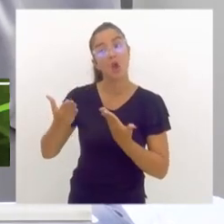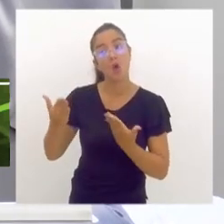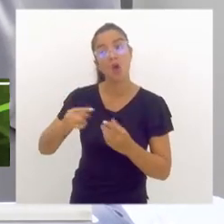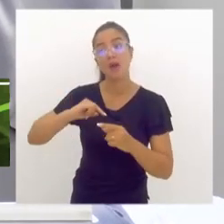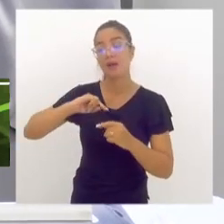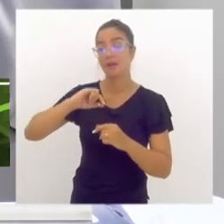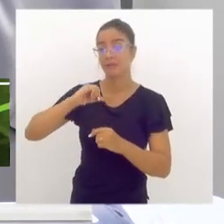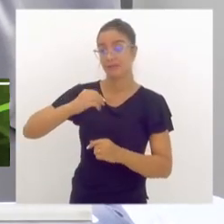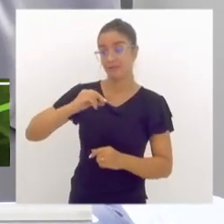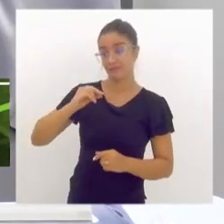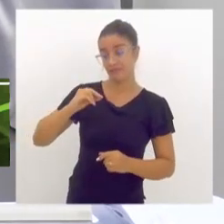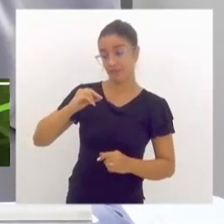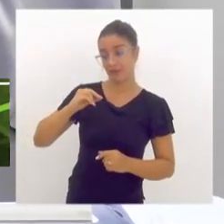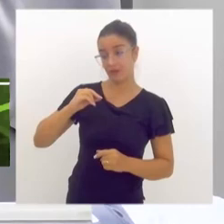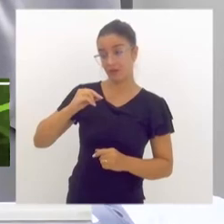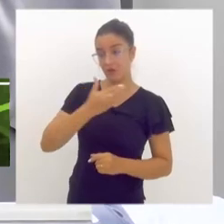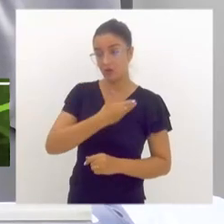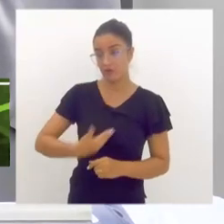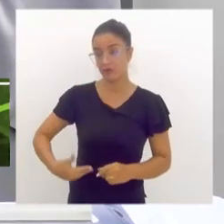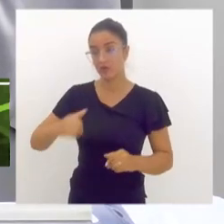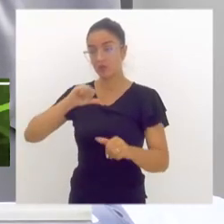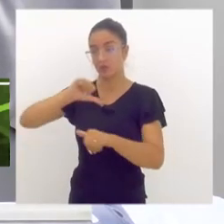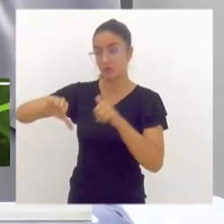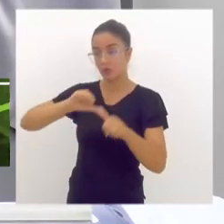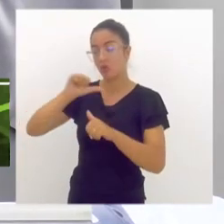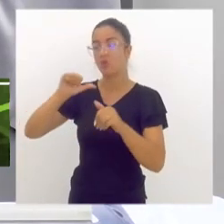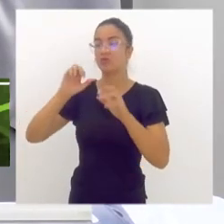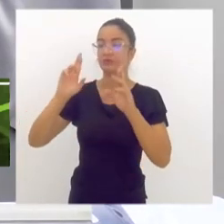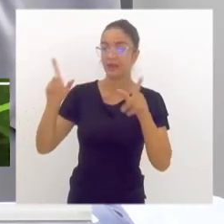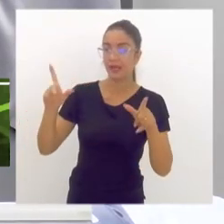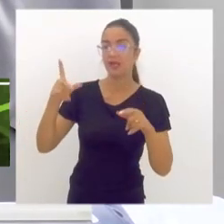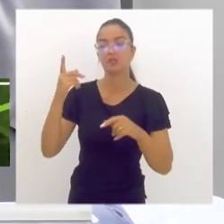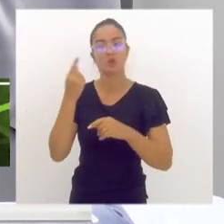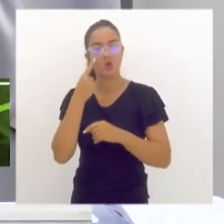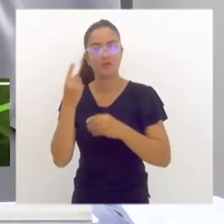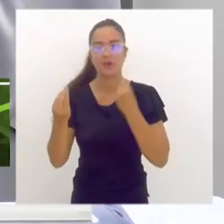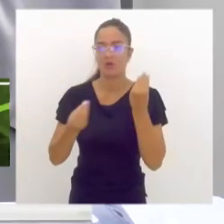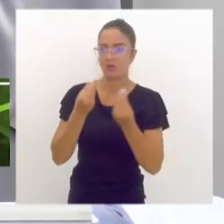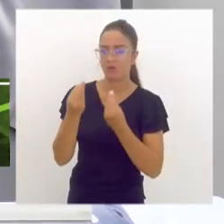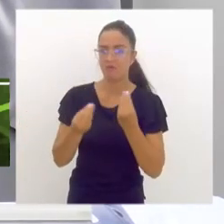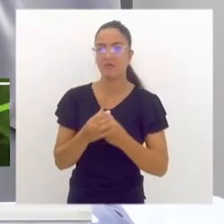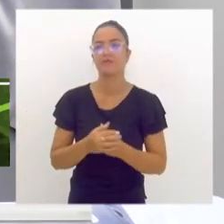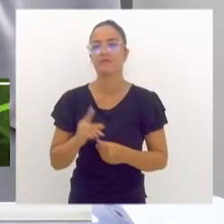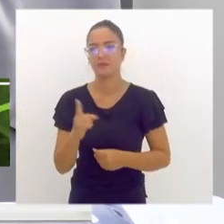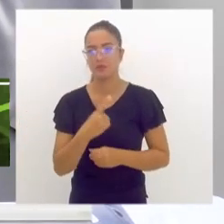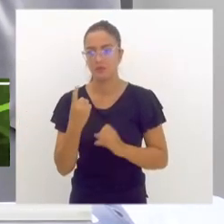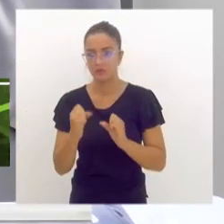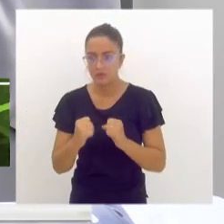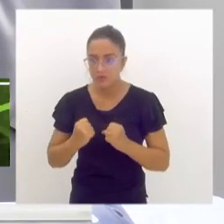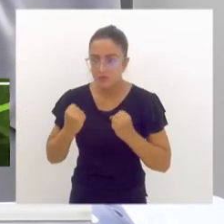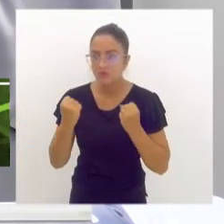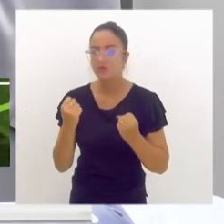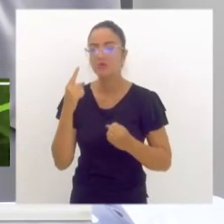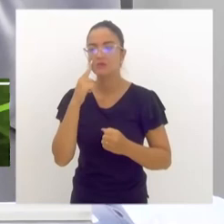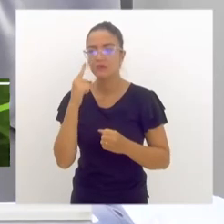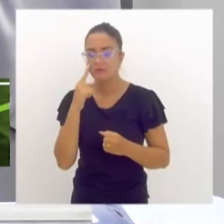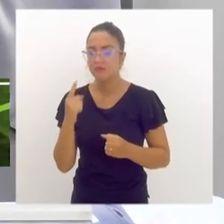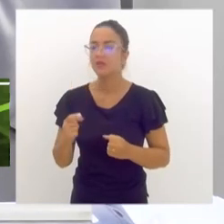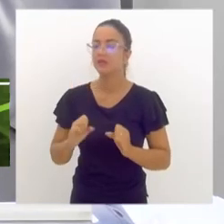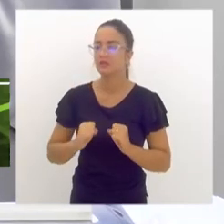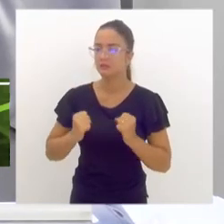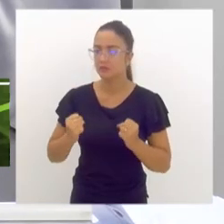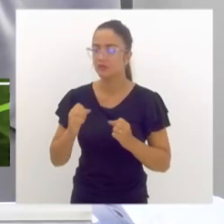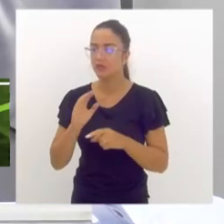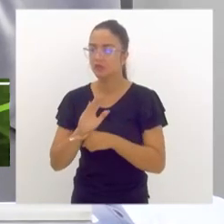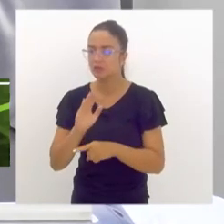esse processo. Então, a gente faz esses encaminhamentos, buscando, né, caminhar sempre no sentido de consolidar o Conselho Estadual